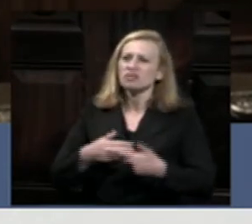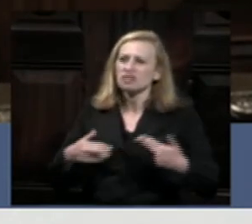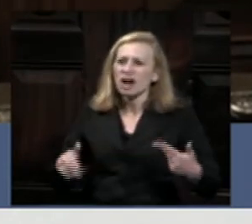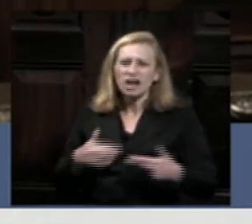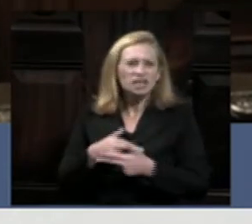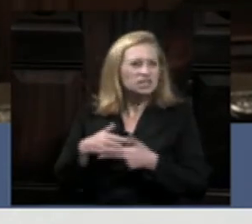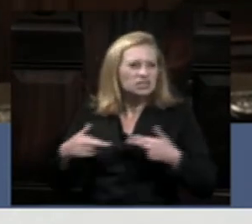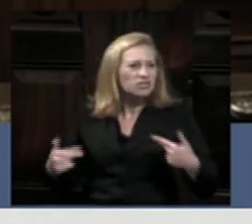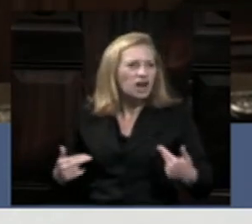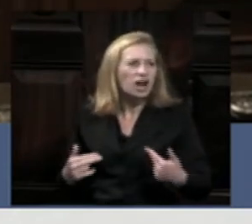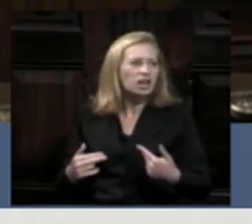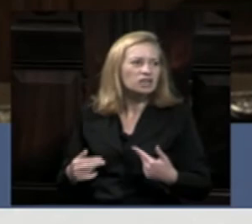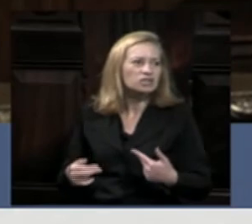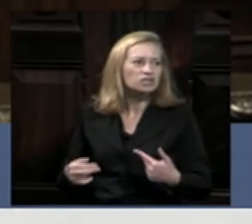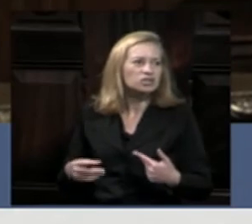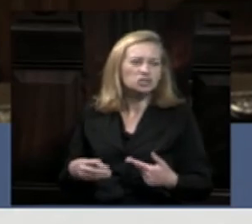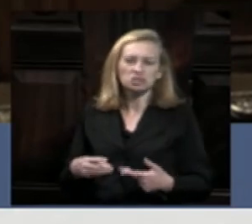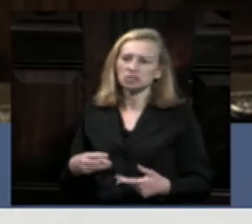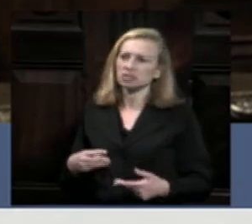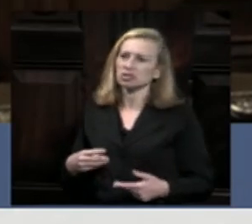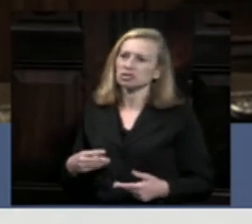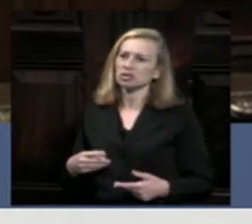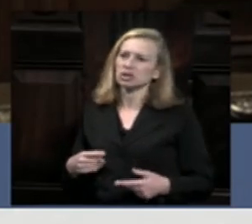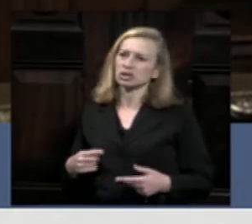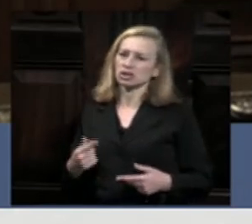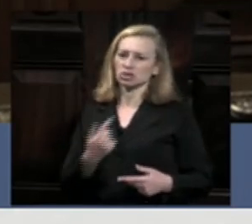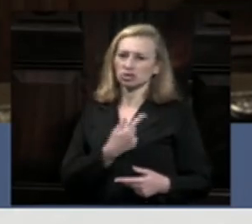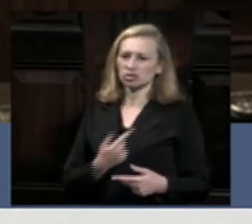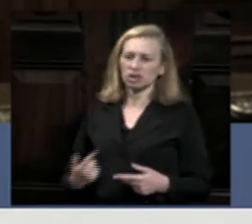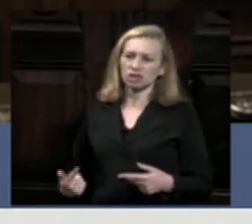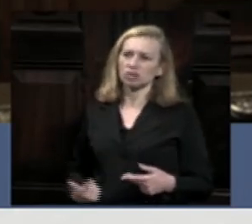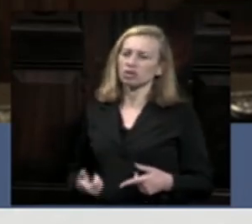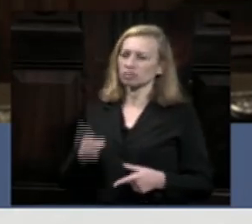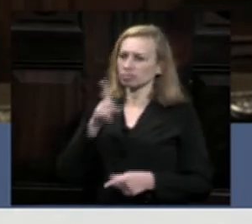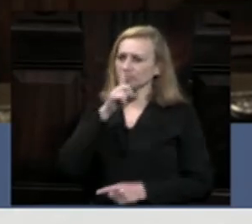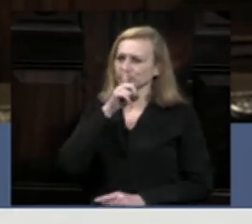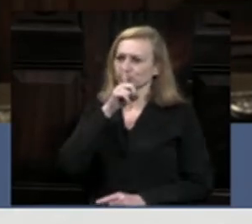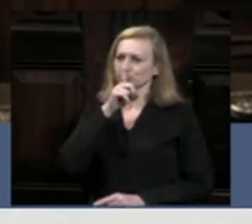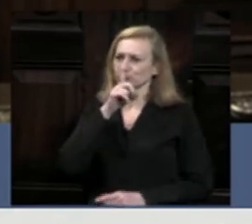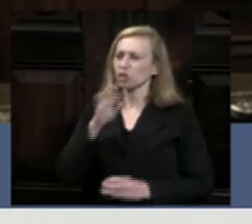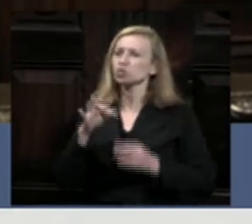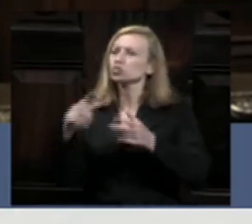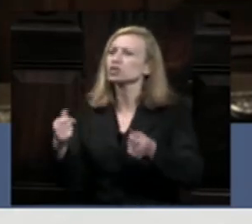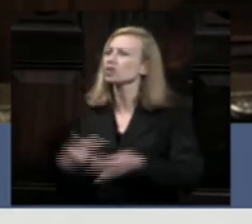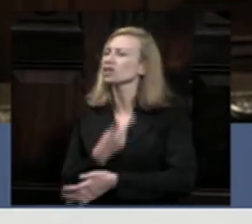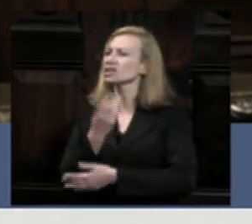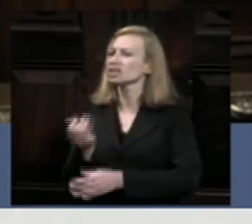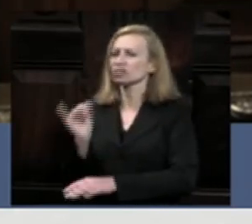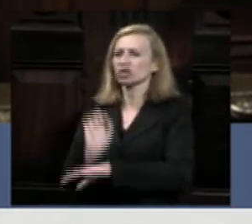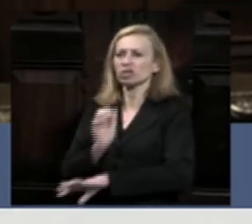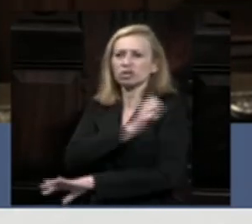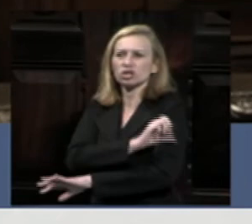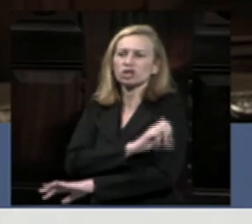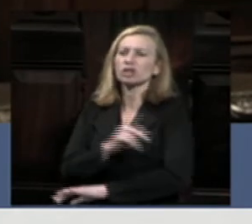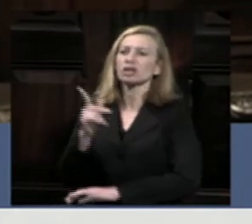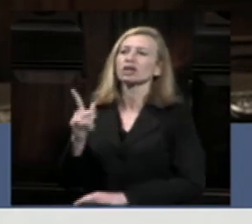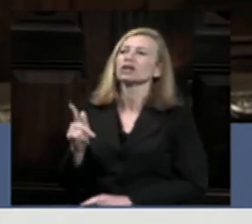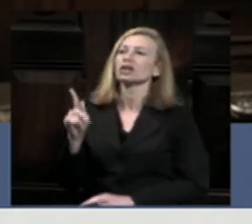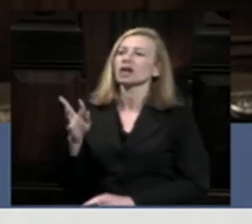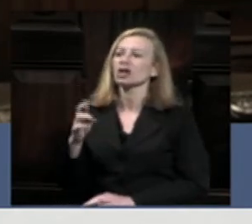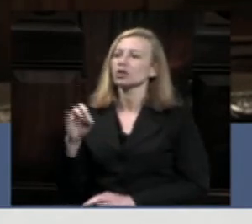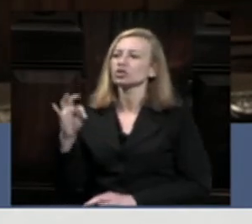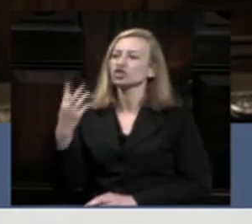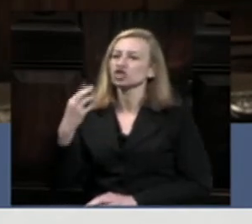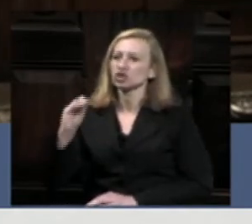se silenciavam diante as atrocidades que aconteciam no estado do Rio de Janeiro, o Garotinho, muitas vezes